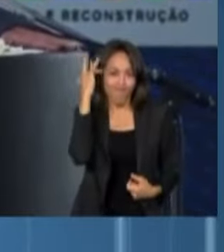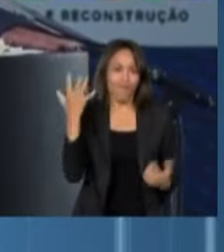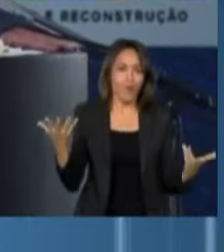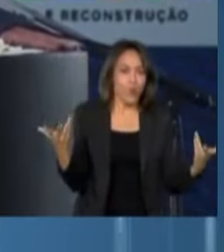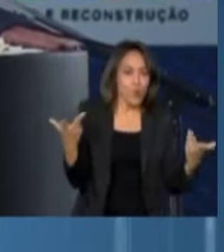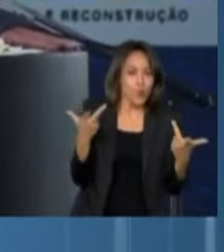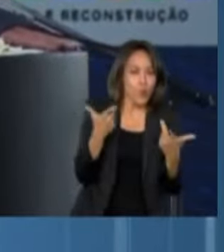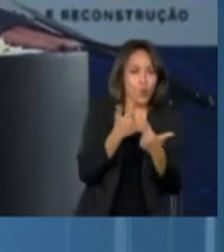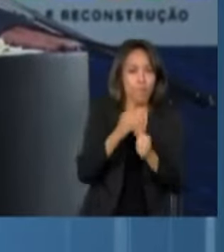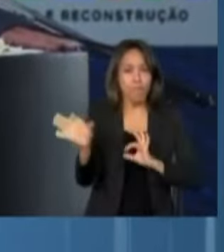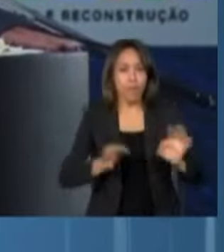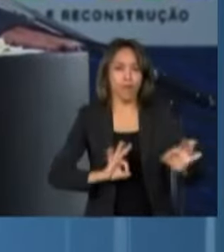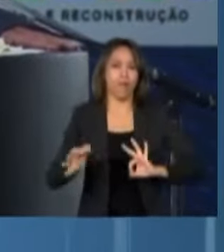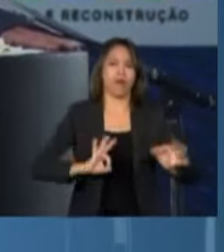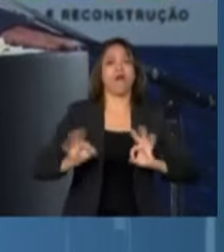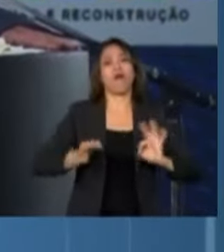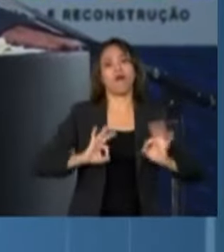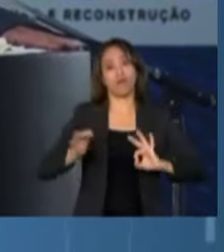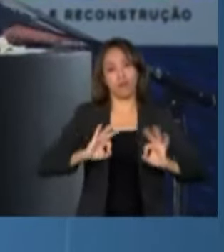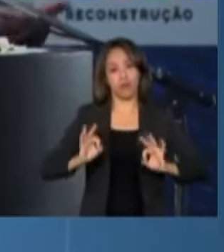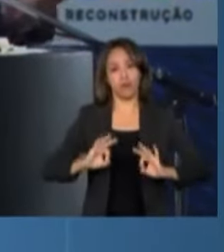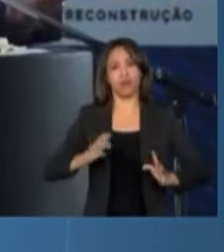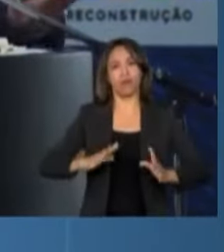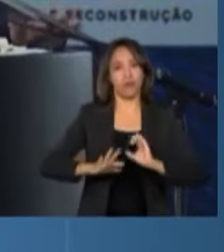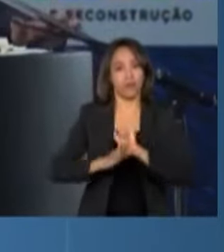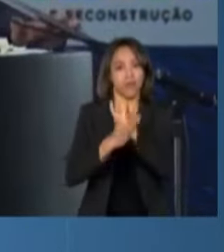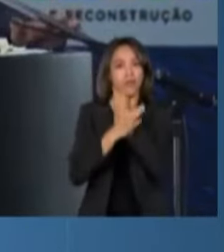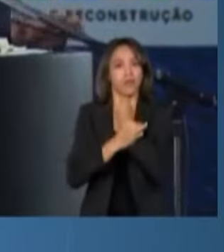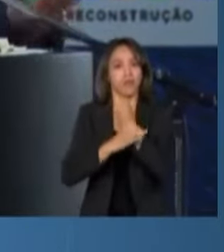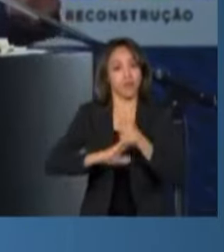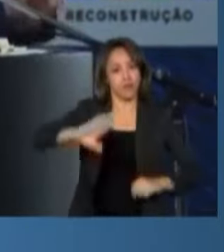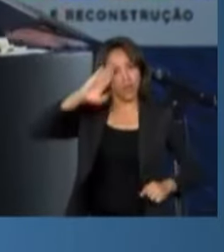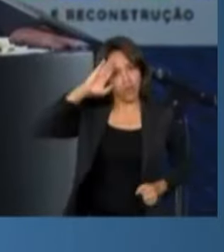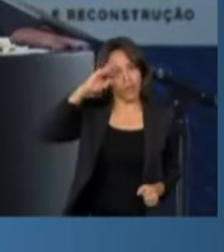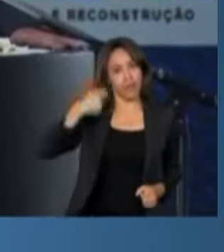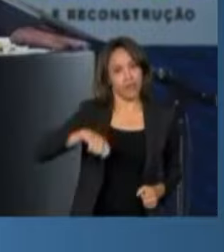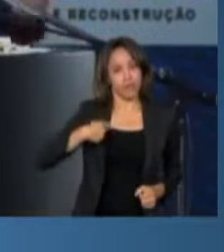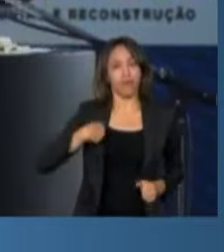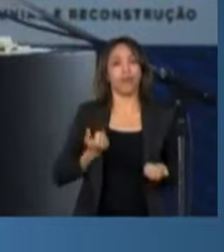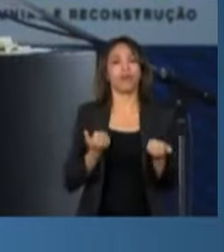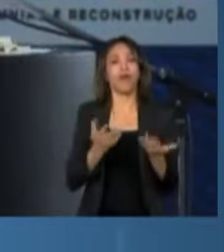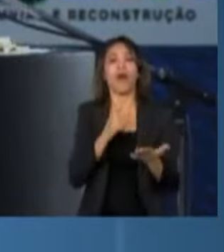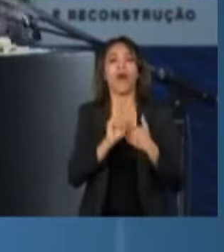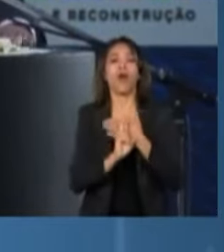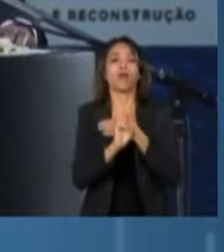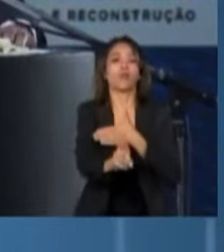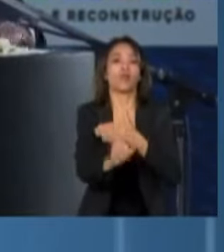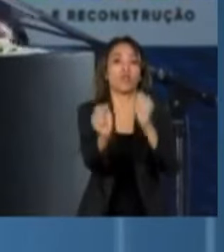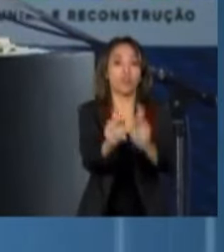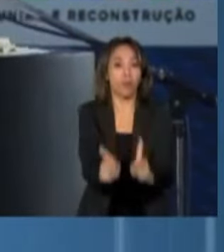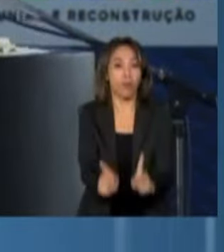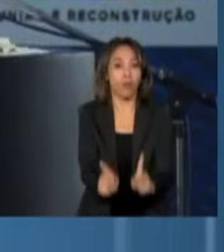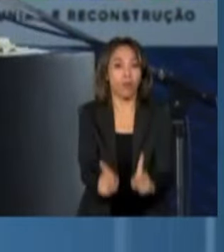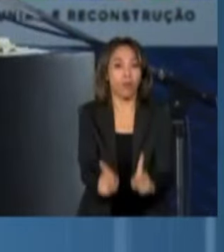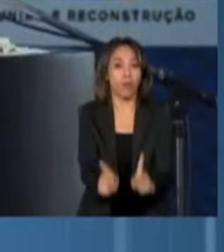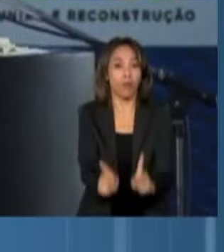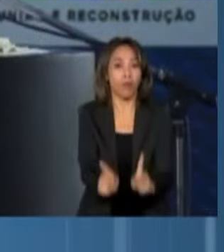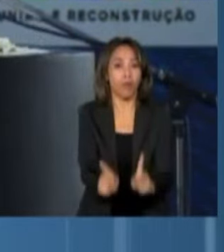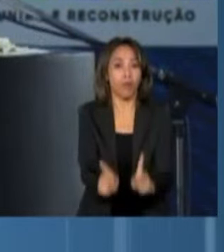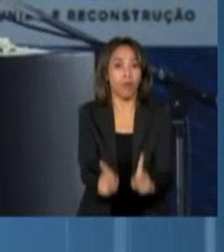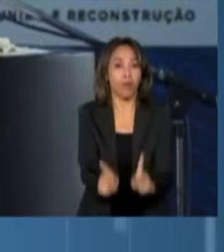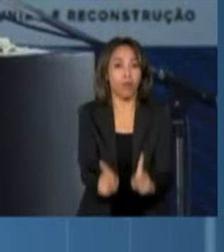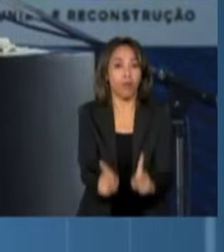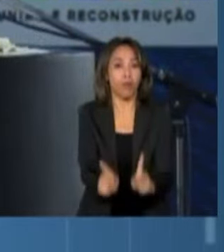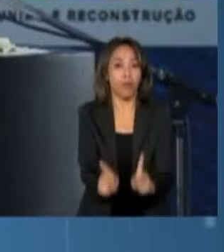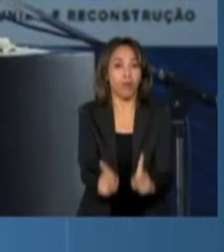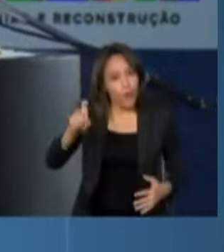presença, o encontro dele com os militares exatamente antes do dia 31, que é a data exata, dia 31